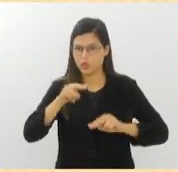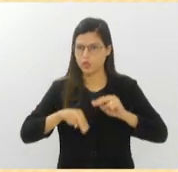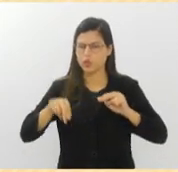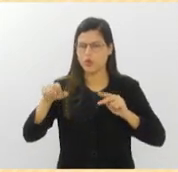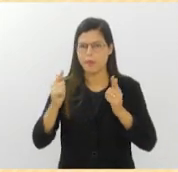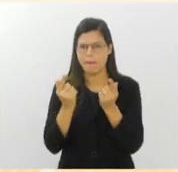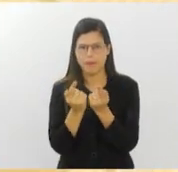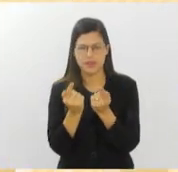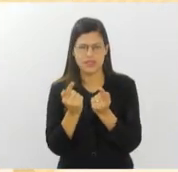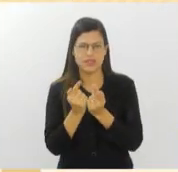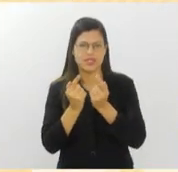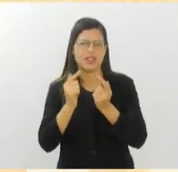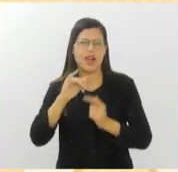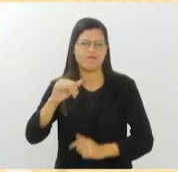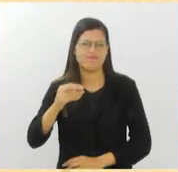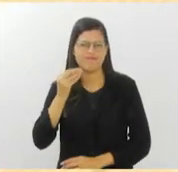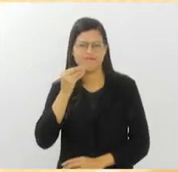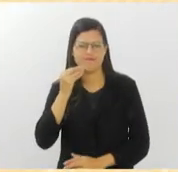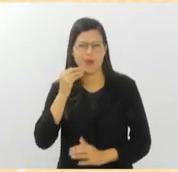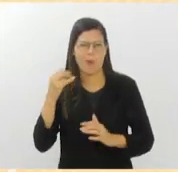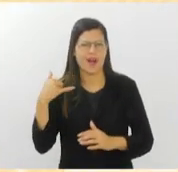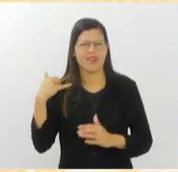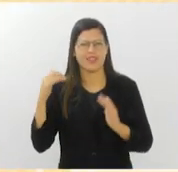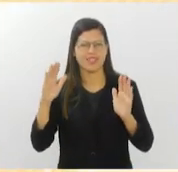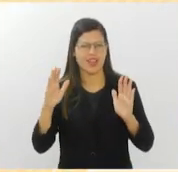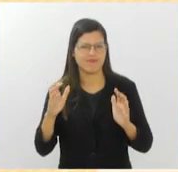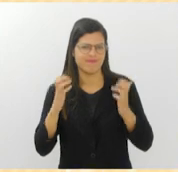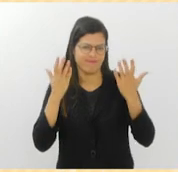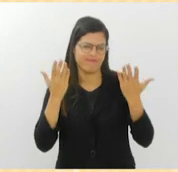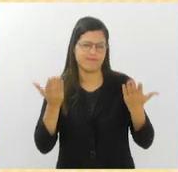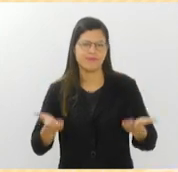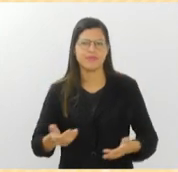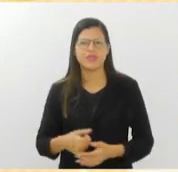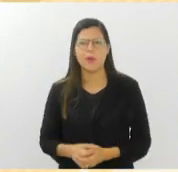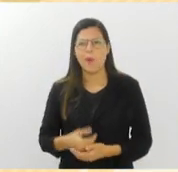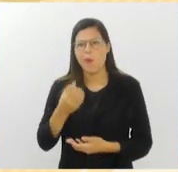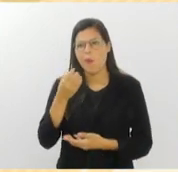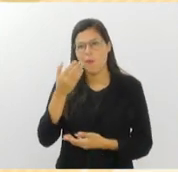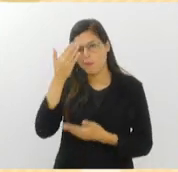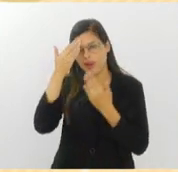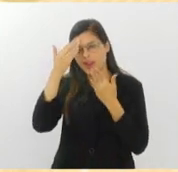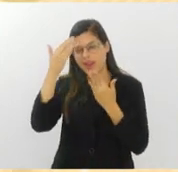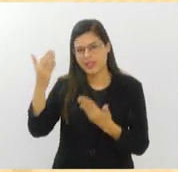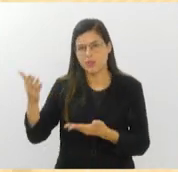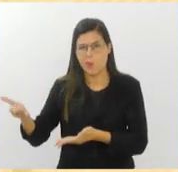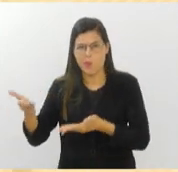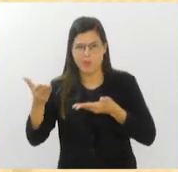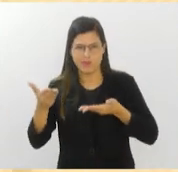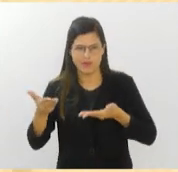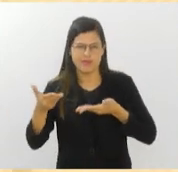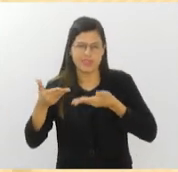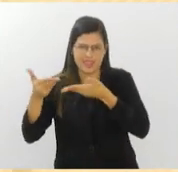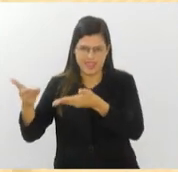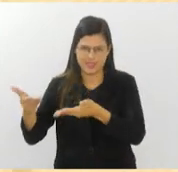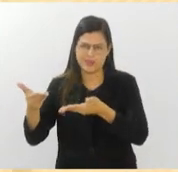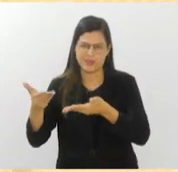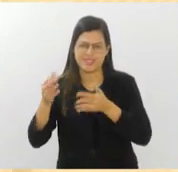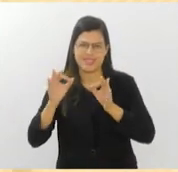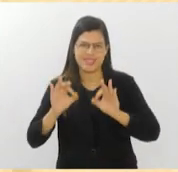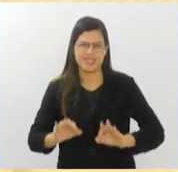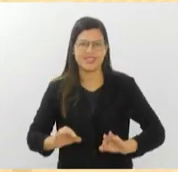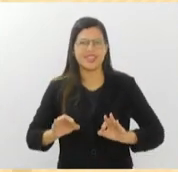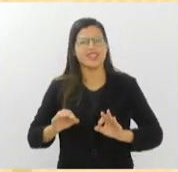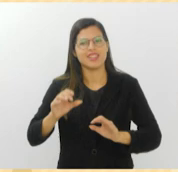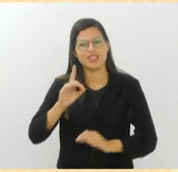para comemorar o aniversário dessa cidade maravilhosa, tá bom? Muito obrigado pelo convite. Tenho certeza que vai ser uma grande festa. 9 de junho